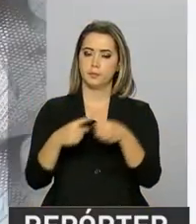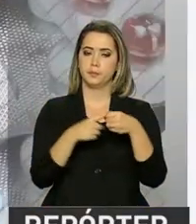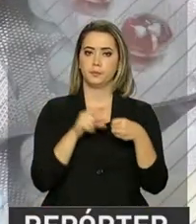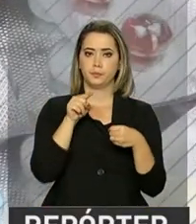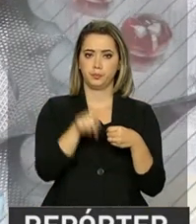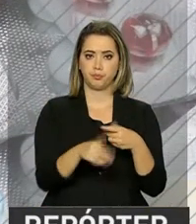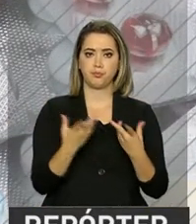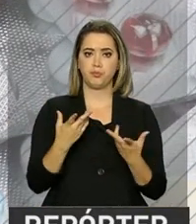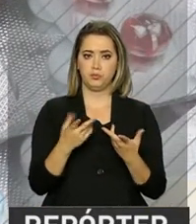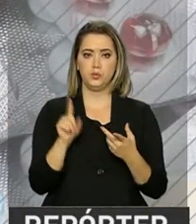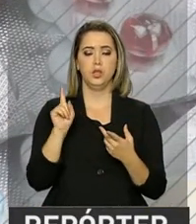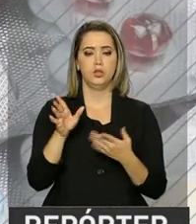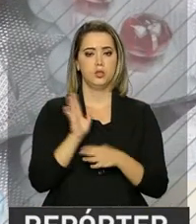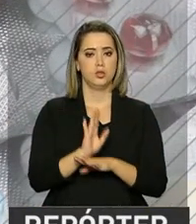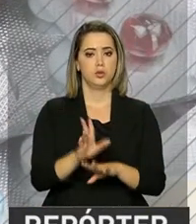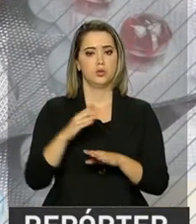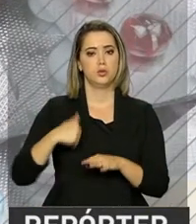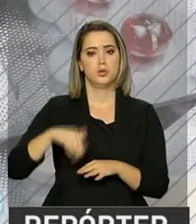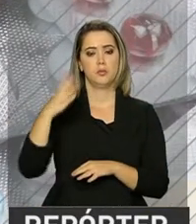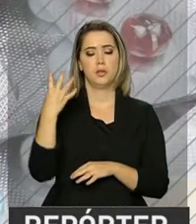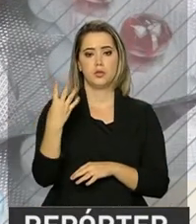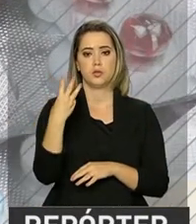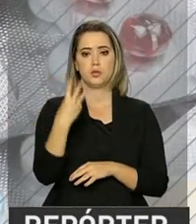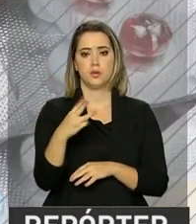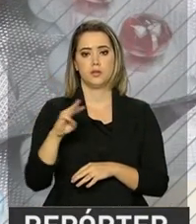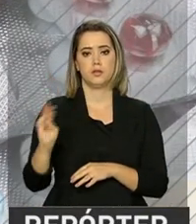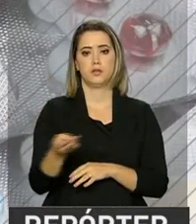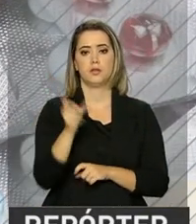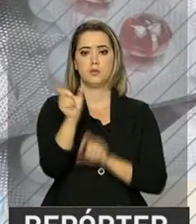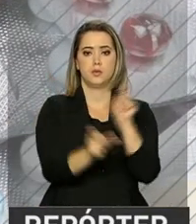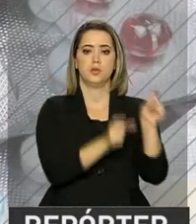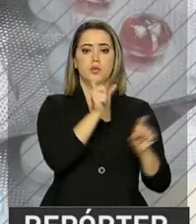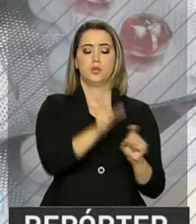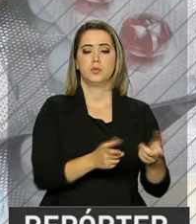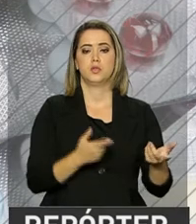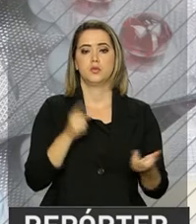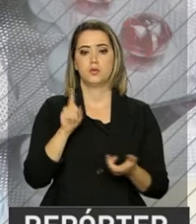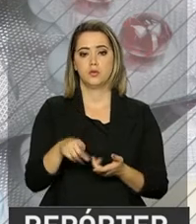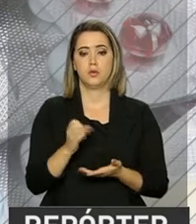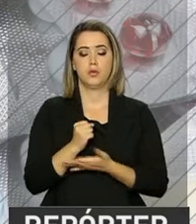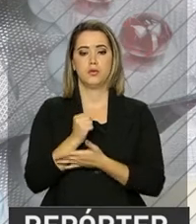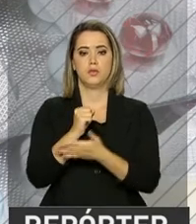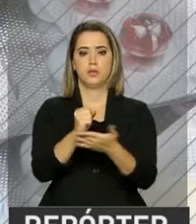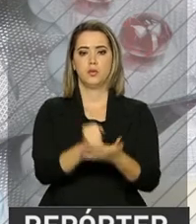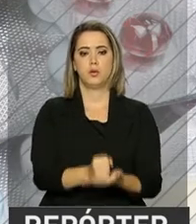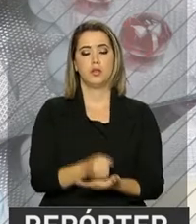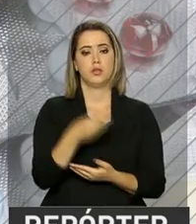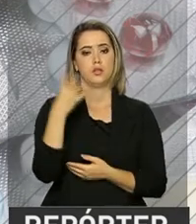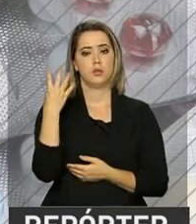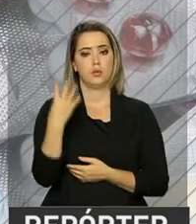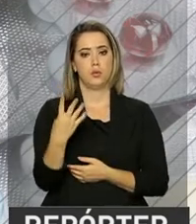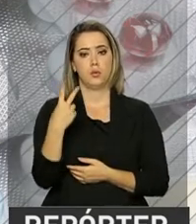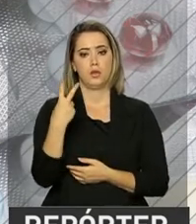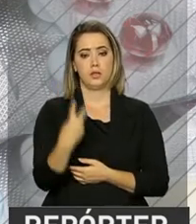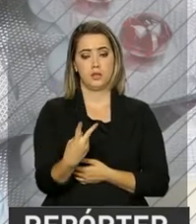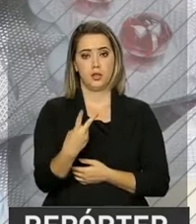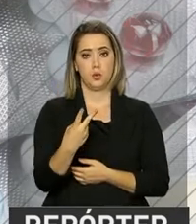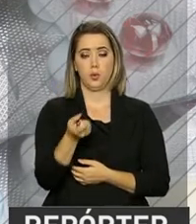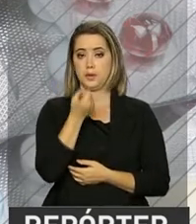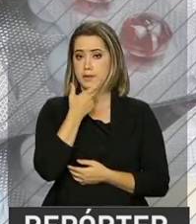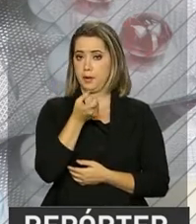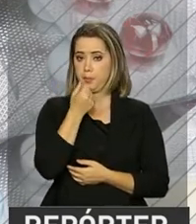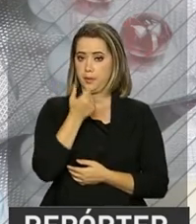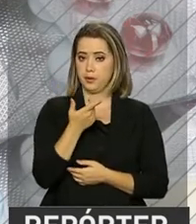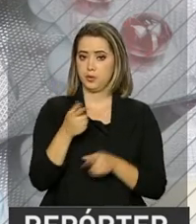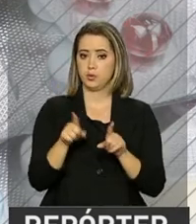farmácia popular já atendeu mais de 43 milhões de brasileiros são disponibilizados 42 produtos sendo que